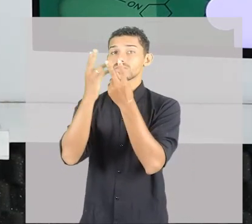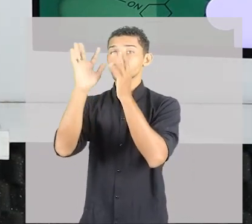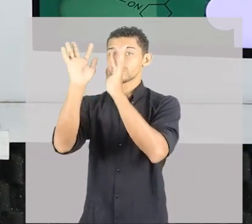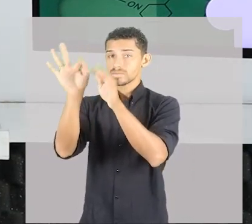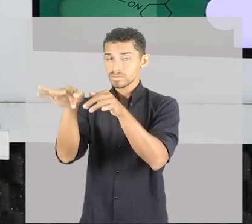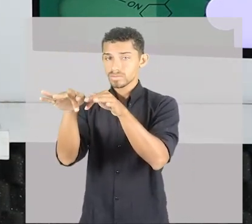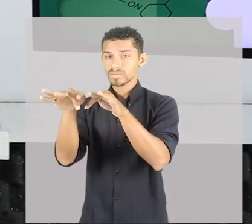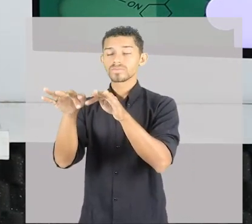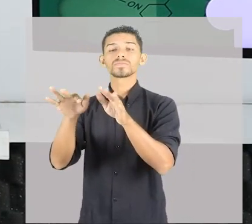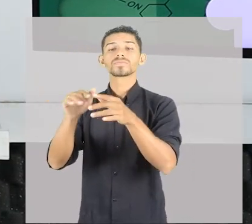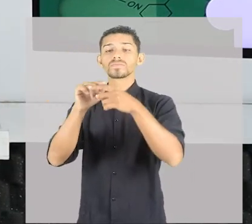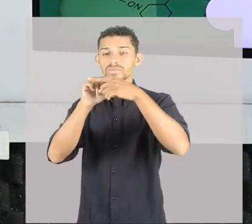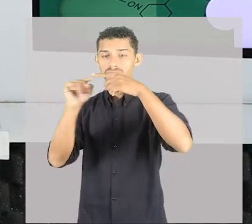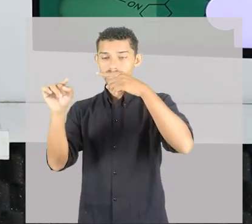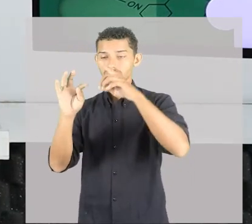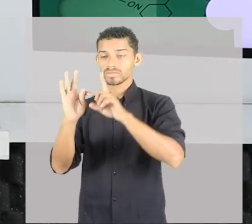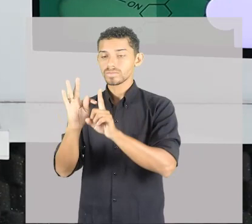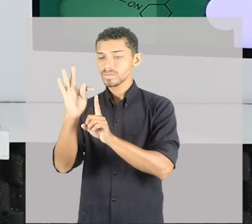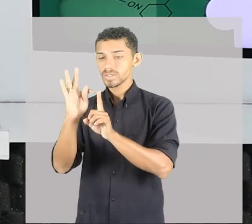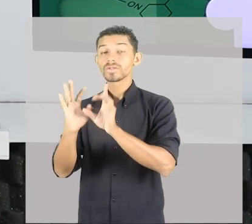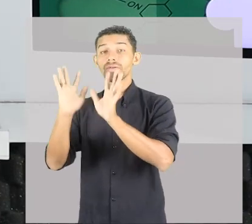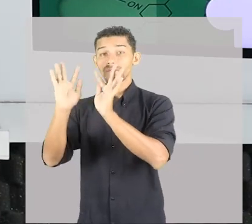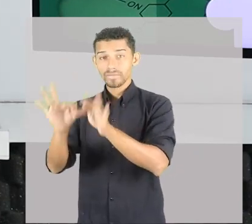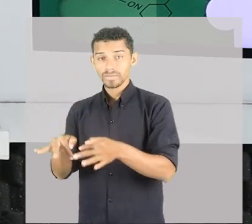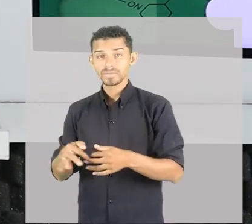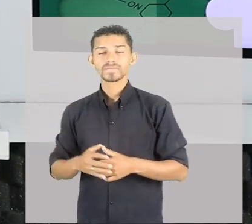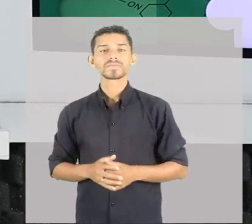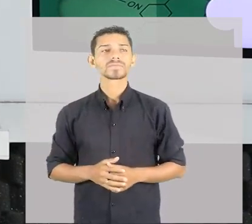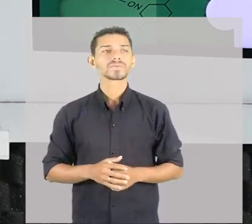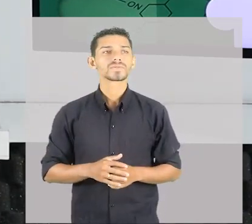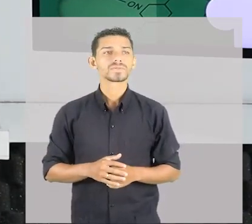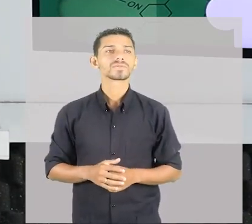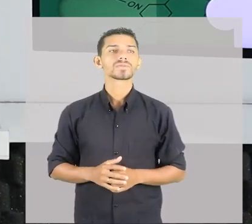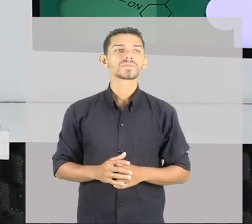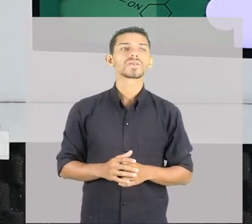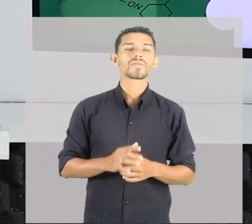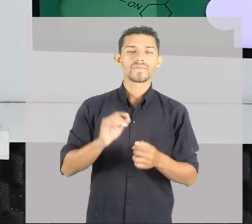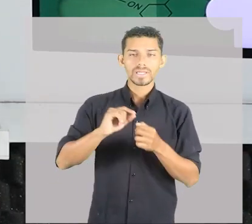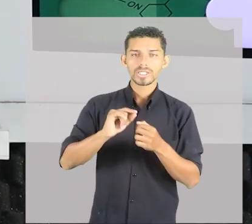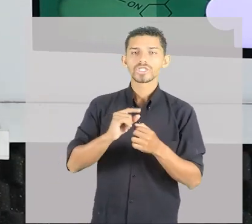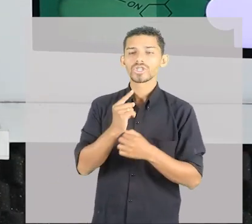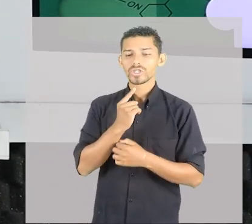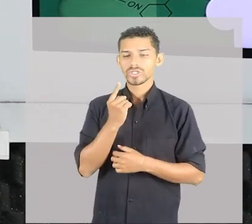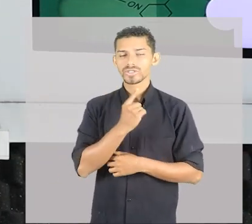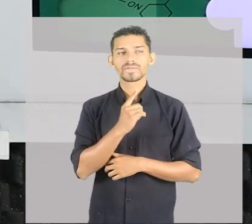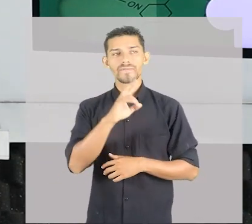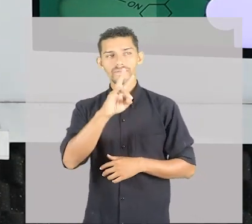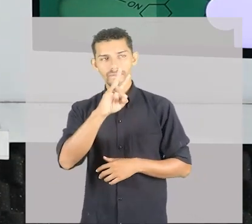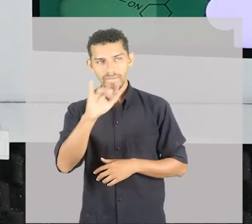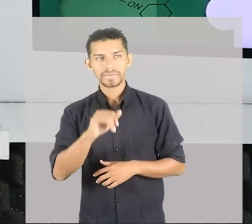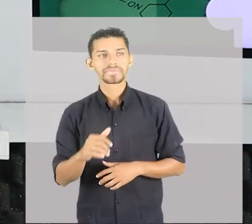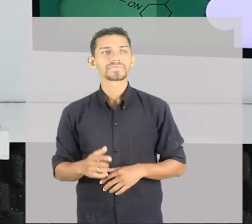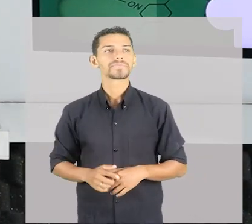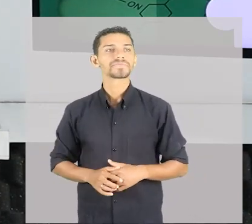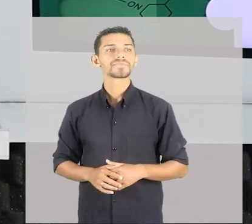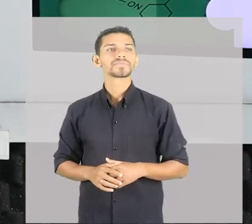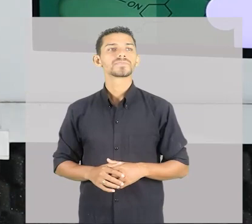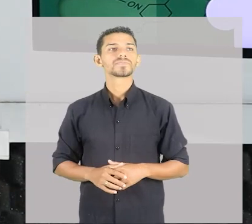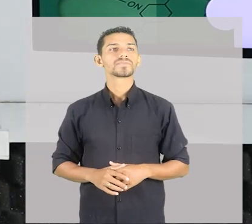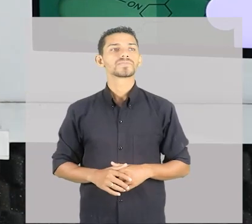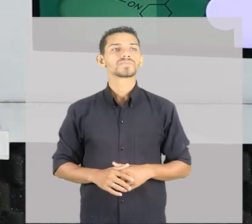final e Daniel deixa fazer outro sozinho por faz aí seria